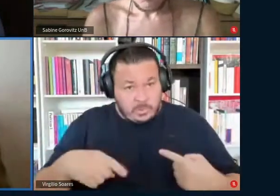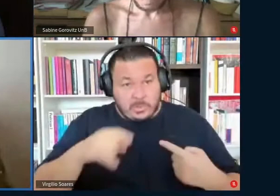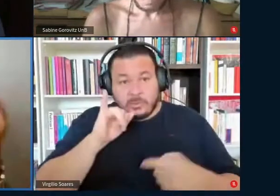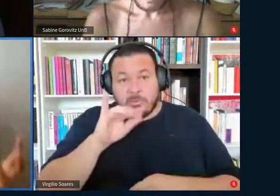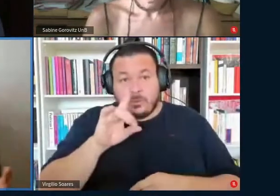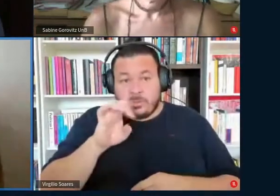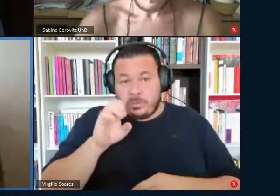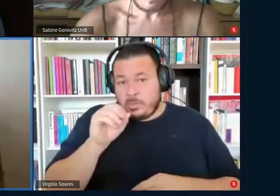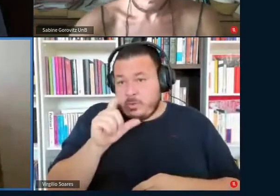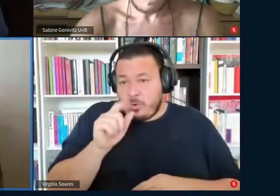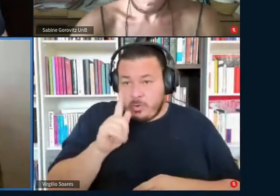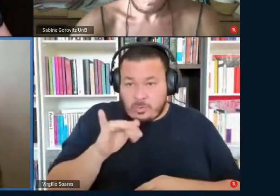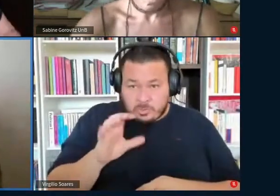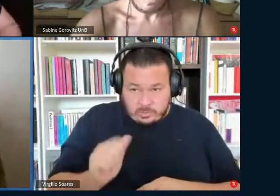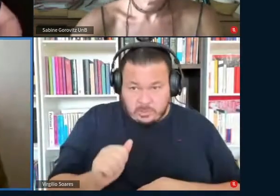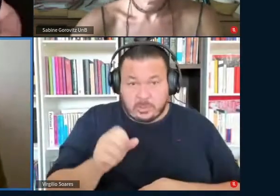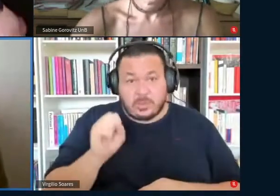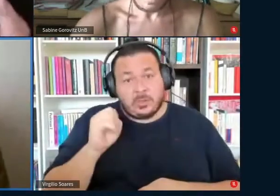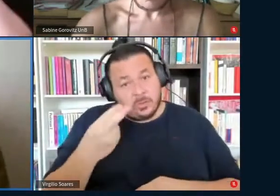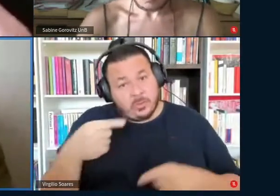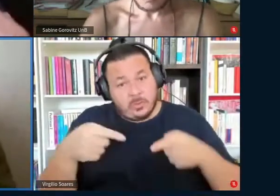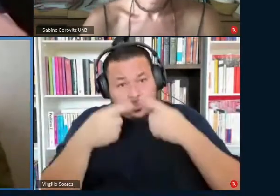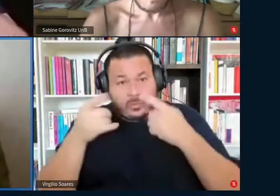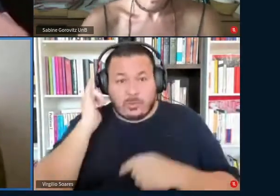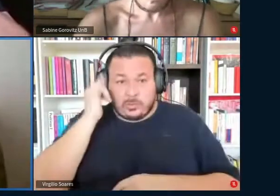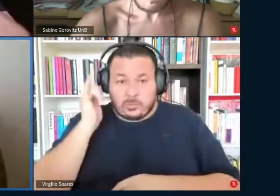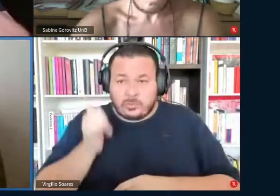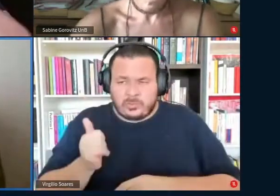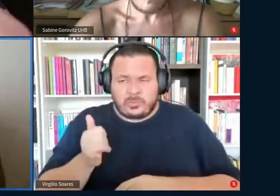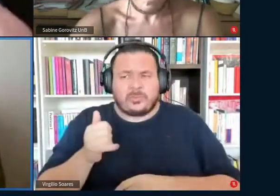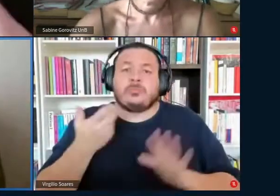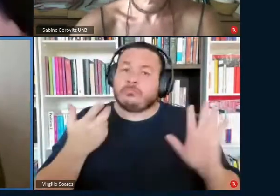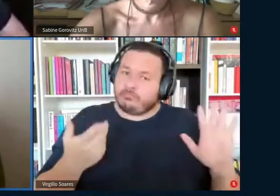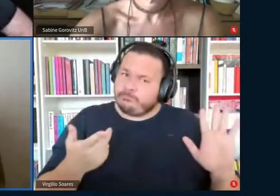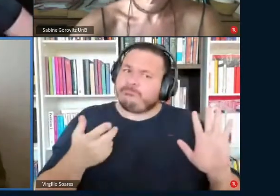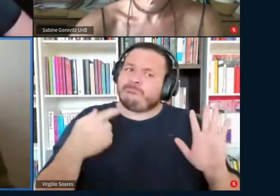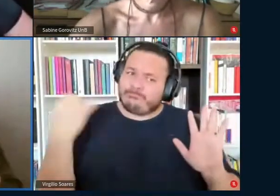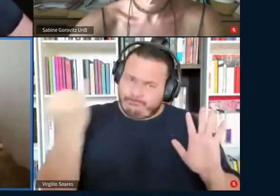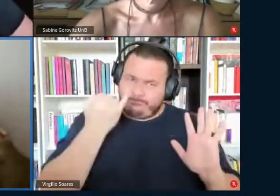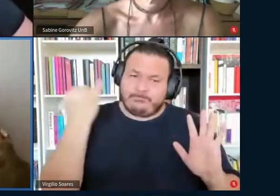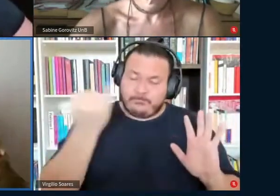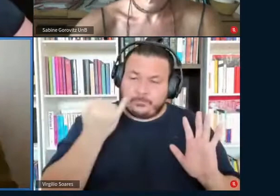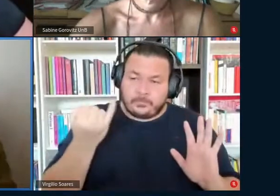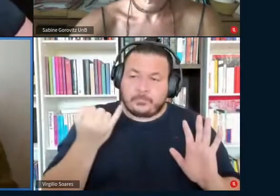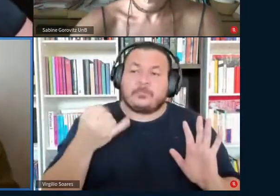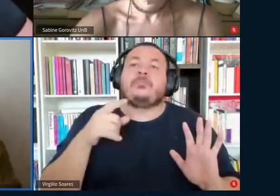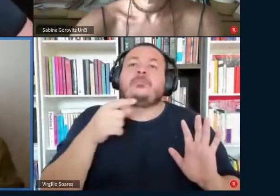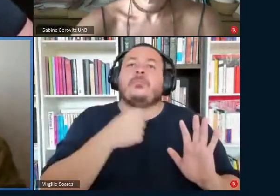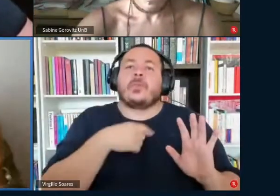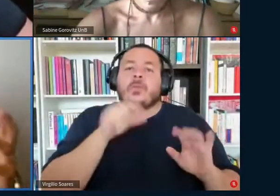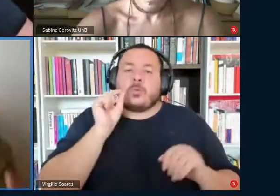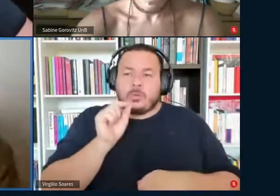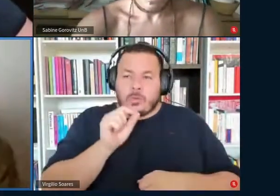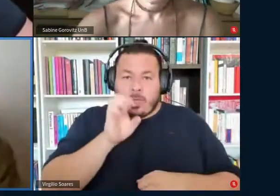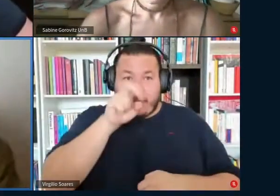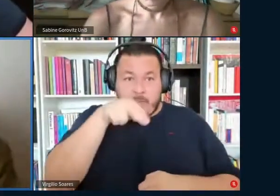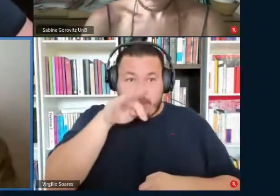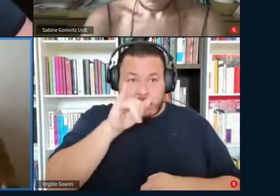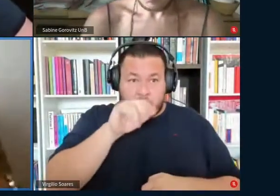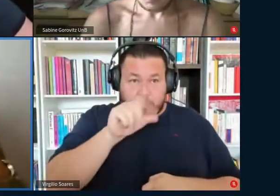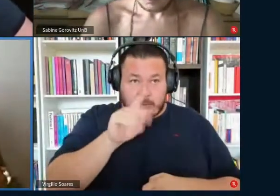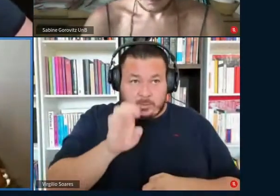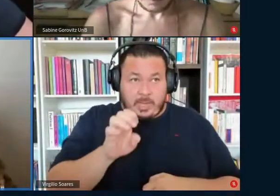político-ideológica, digamos assim, ou do ponto de vista discursivo, muito significativo. Então, a entidade que emite um